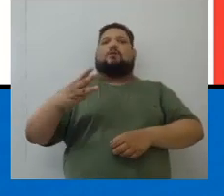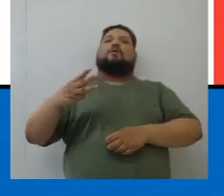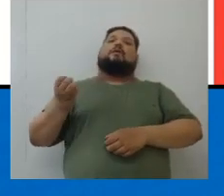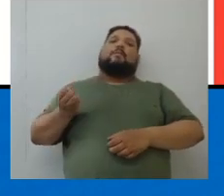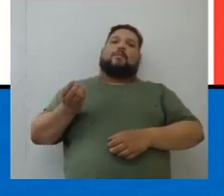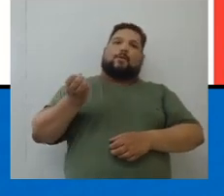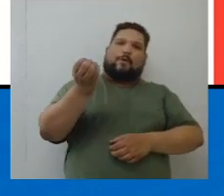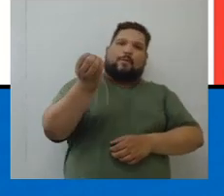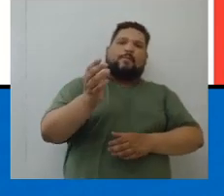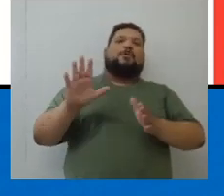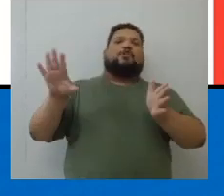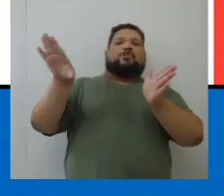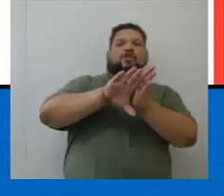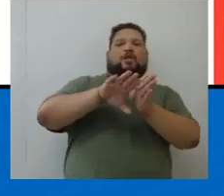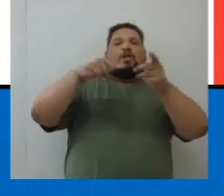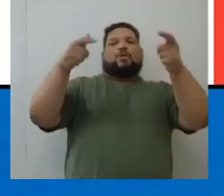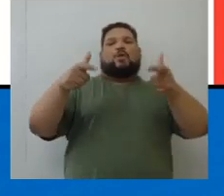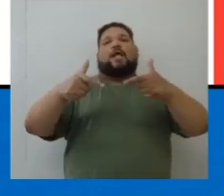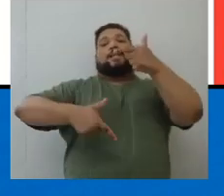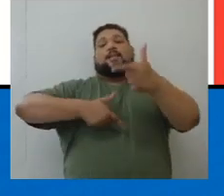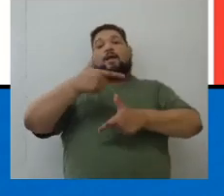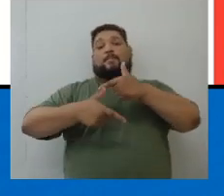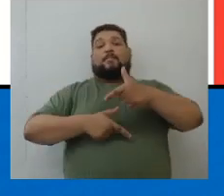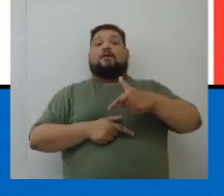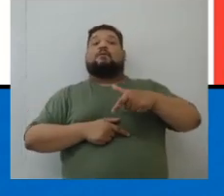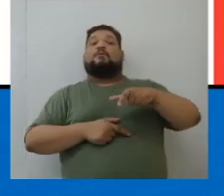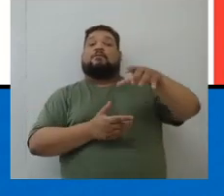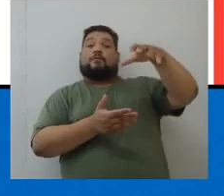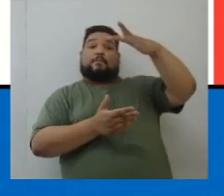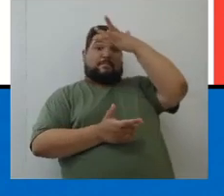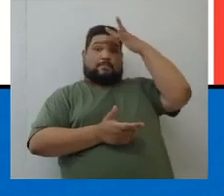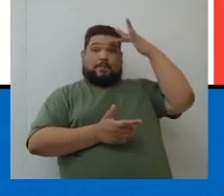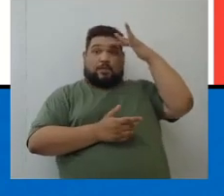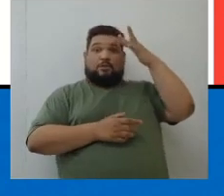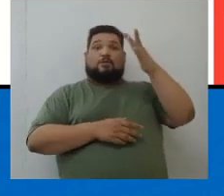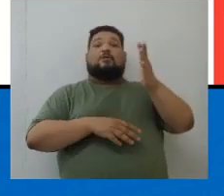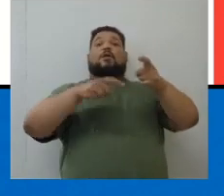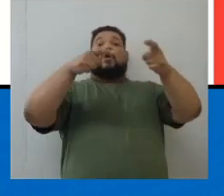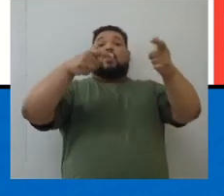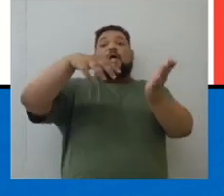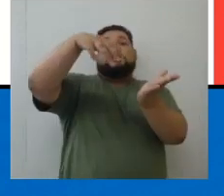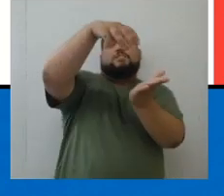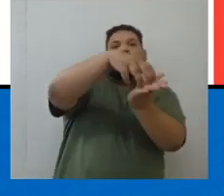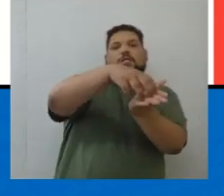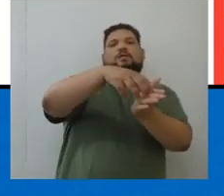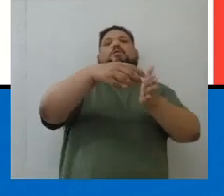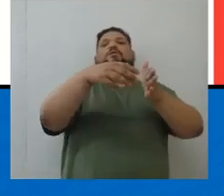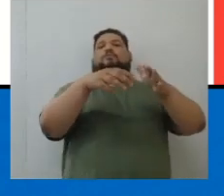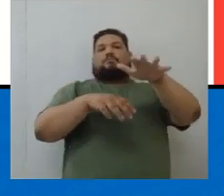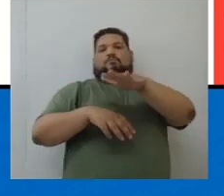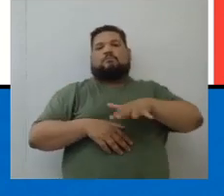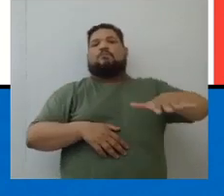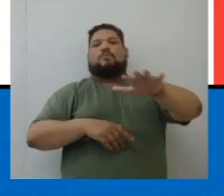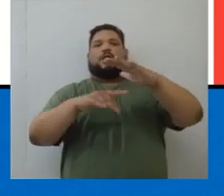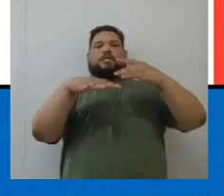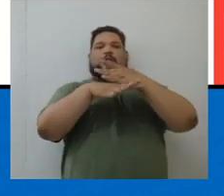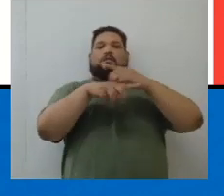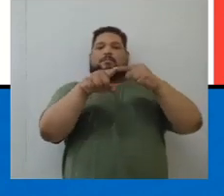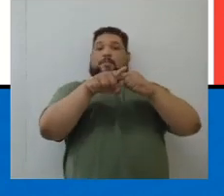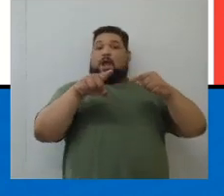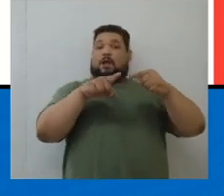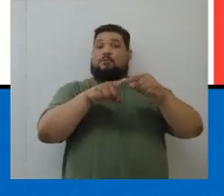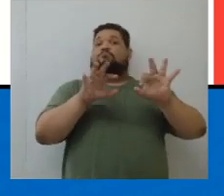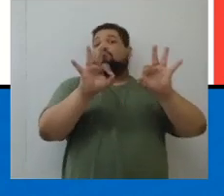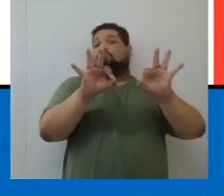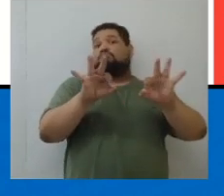de trabalho, e ao indivíduo que está no centro da espacialidade urbana, né? Que está no bairro